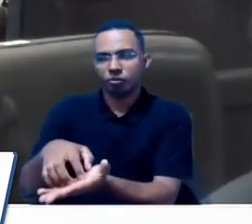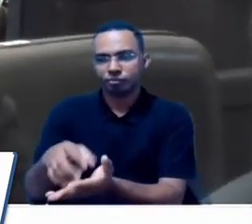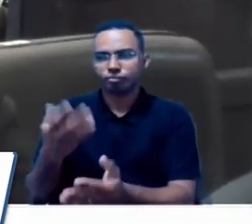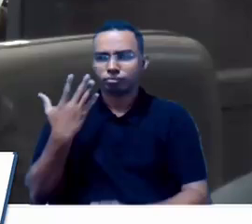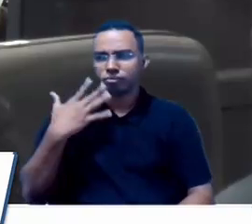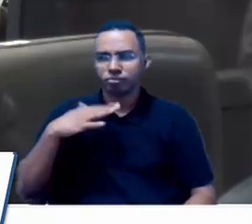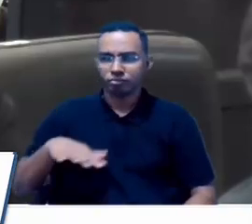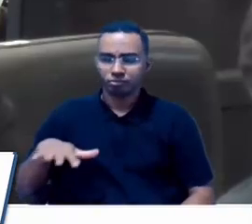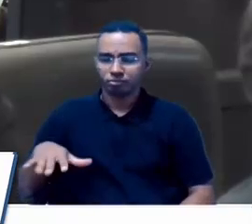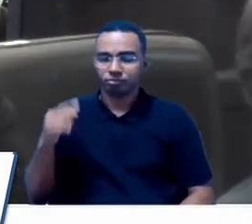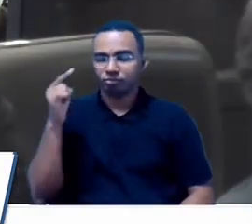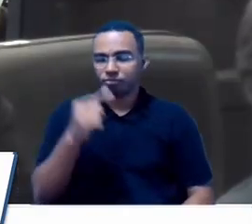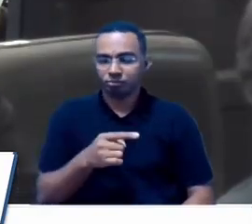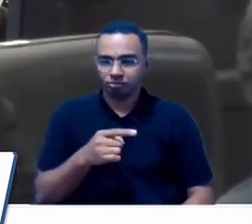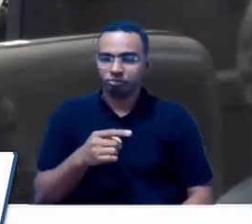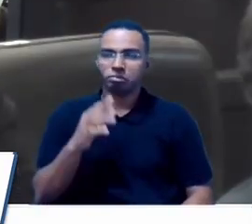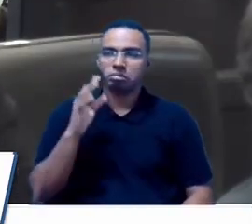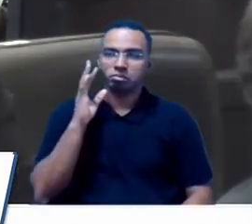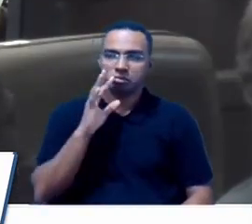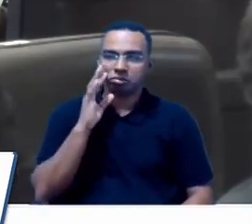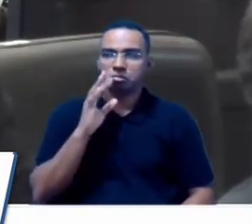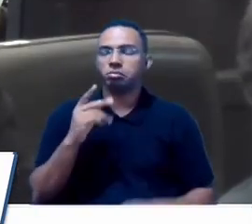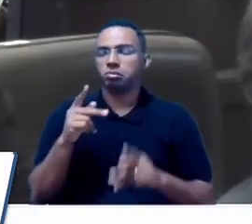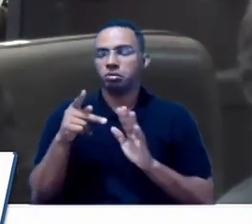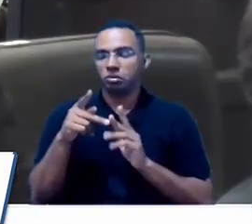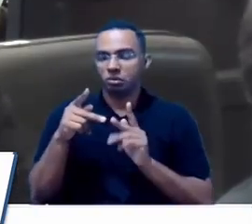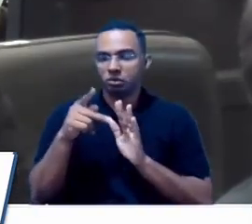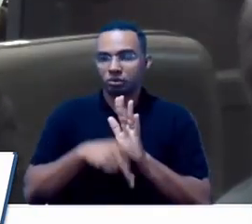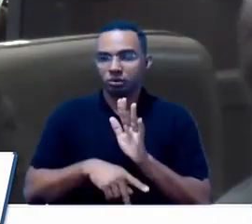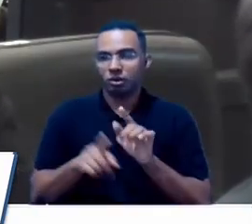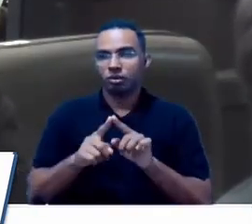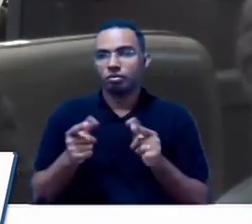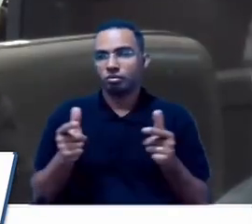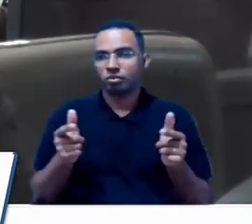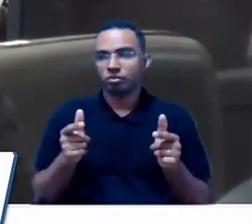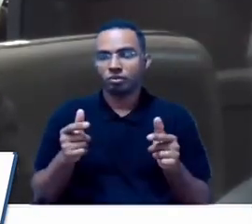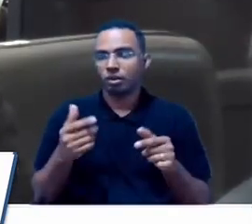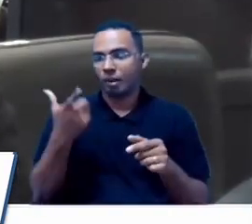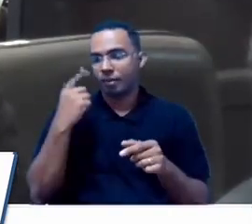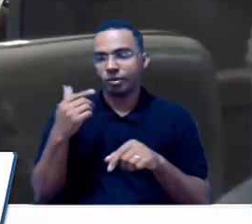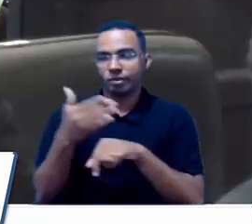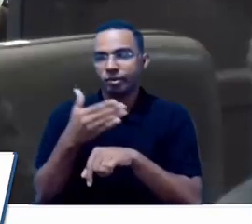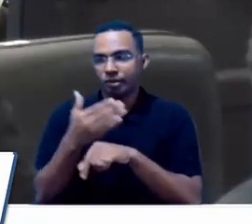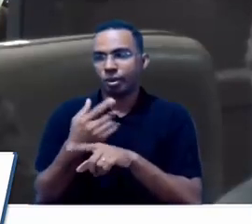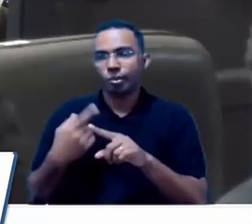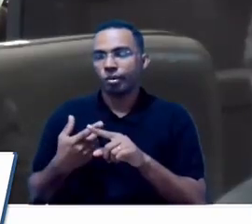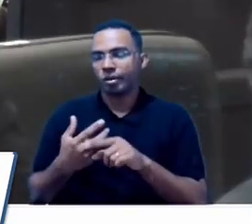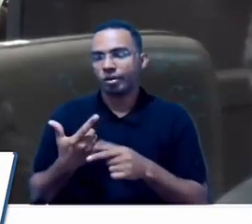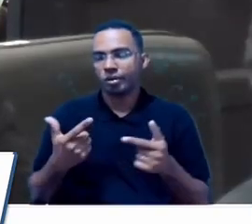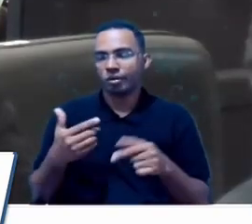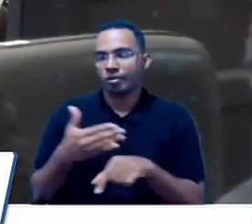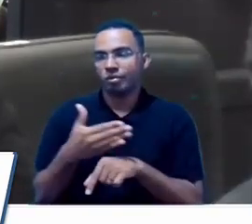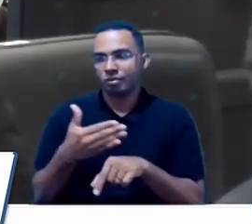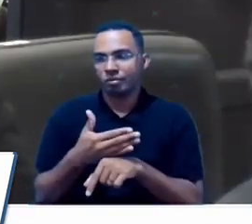Excelência, muito legal o projeto, mas não tem criança, não vai. Por que que não vai o tanto que precisava?